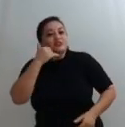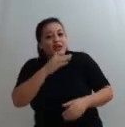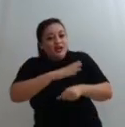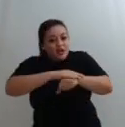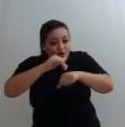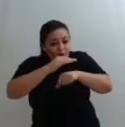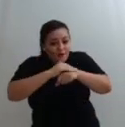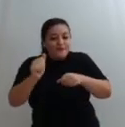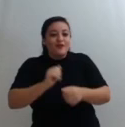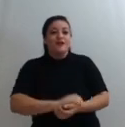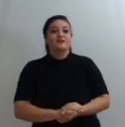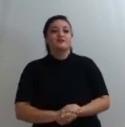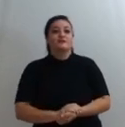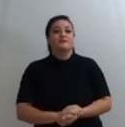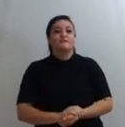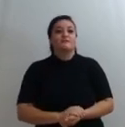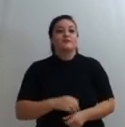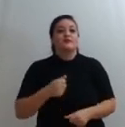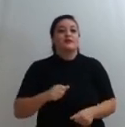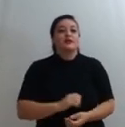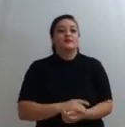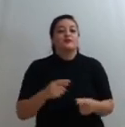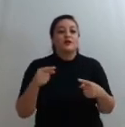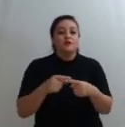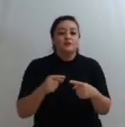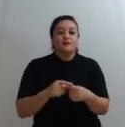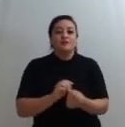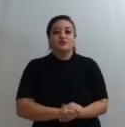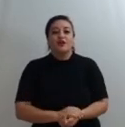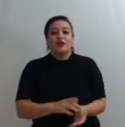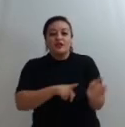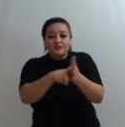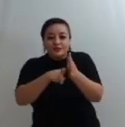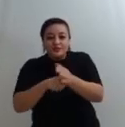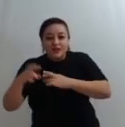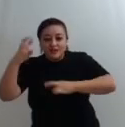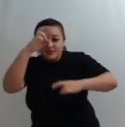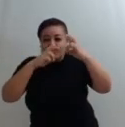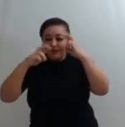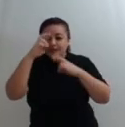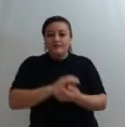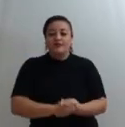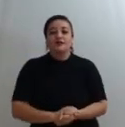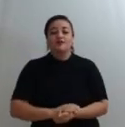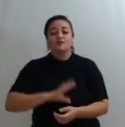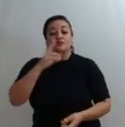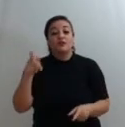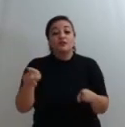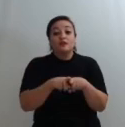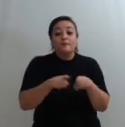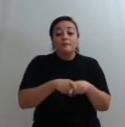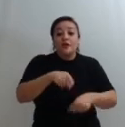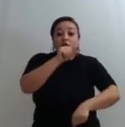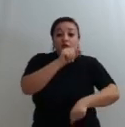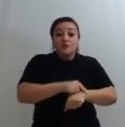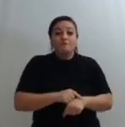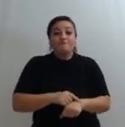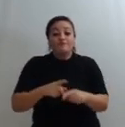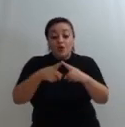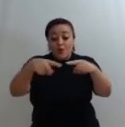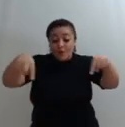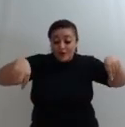que serão objeto de exame pericial, ora pretendendo, definindo-se ainda o espaço temporal, muito importante, espaço